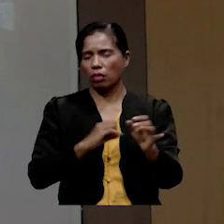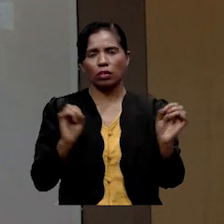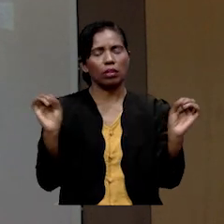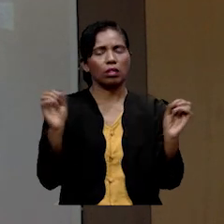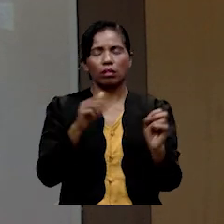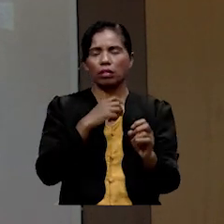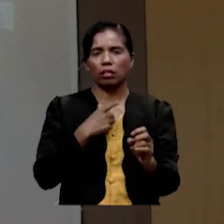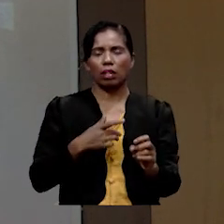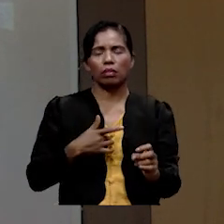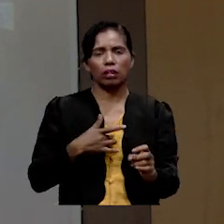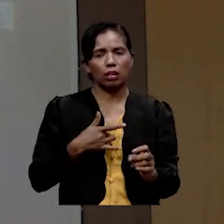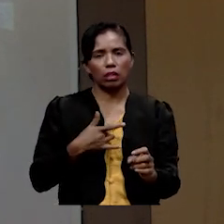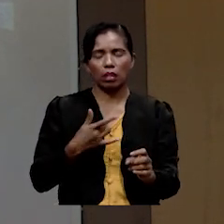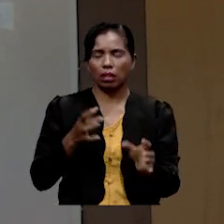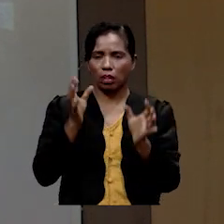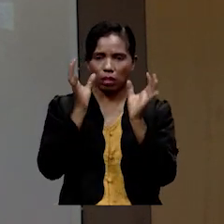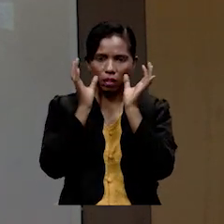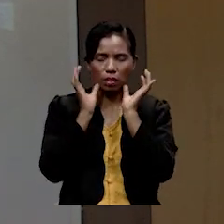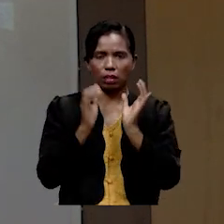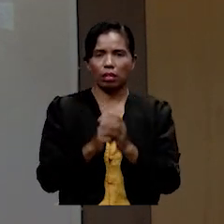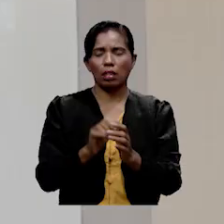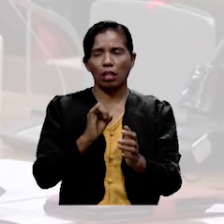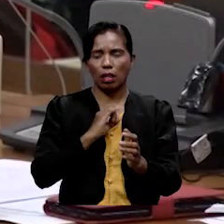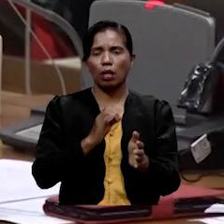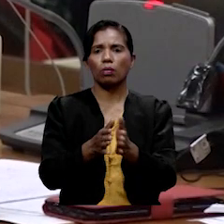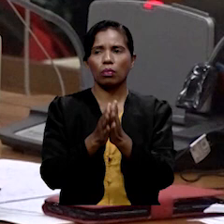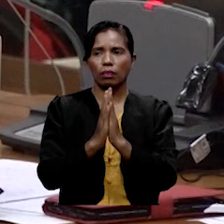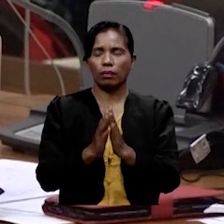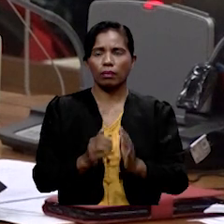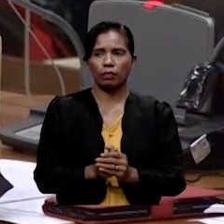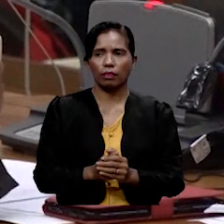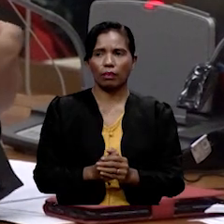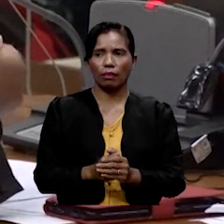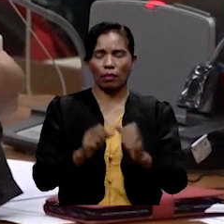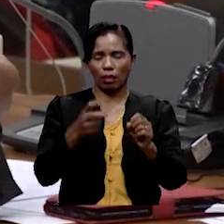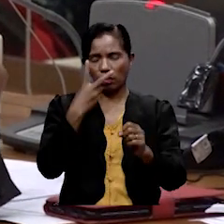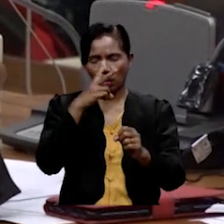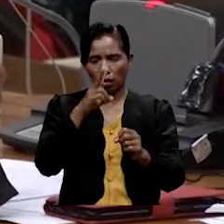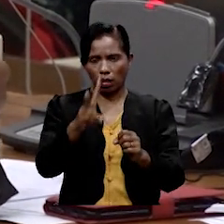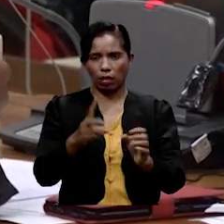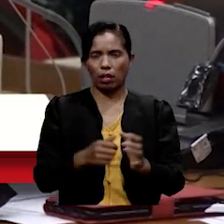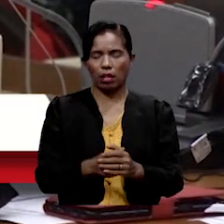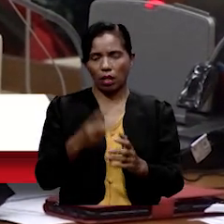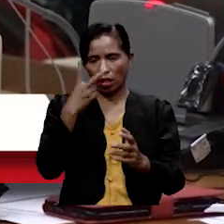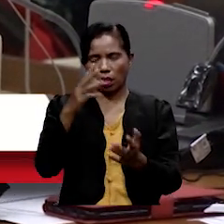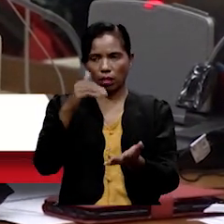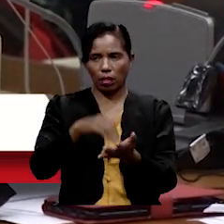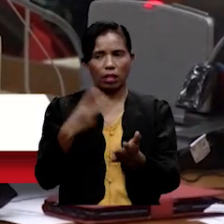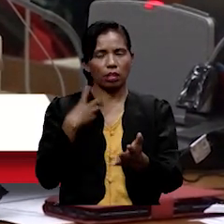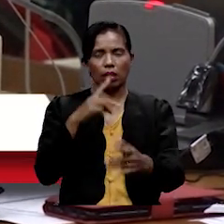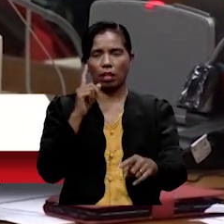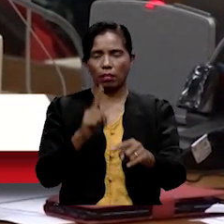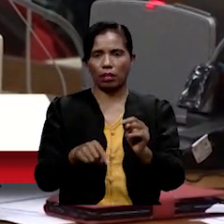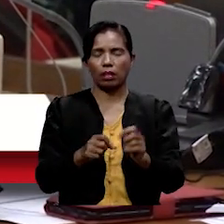ho tratamento ne i hau husu explicação ha honen tem que halo melhoramento valo ne ita mos level condere na